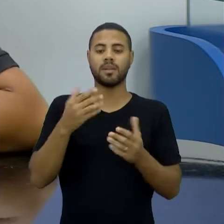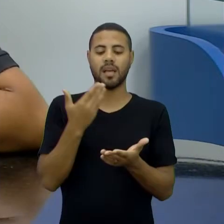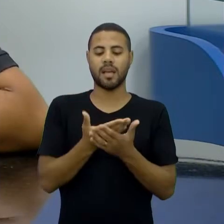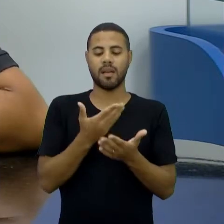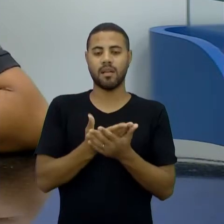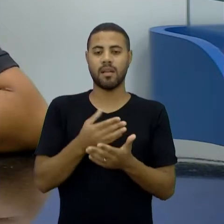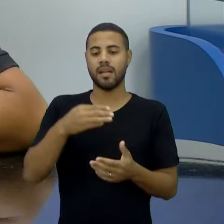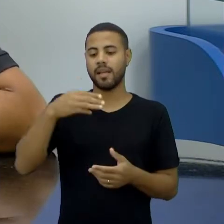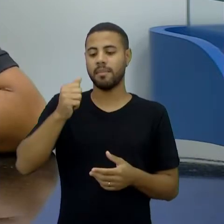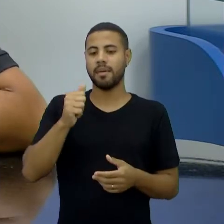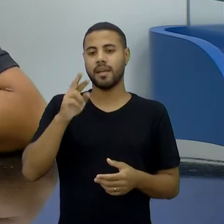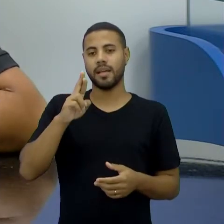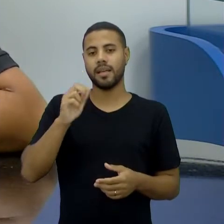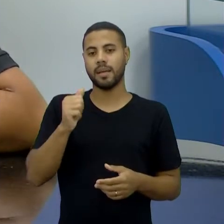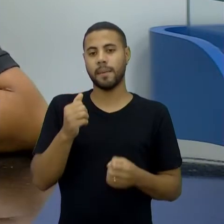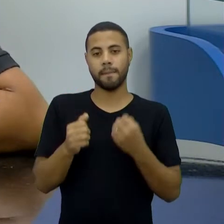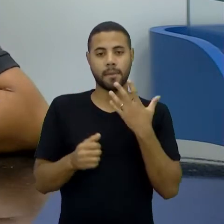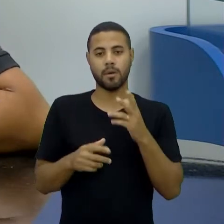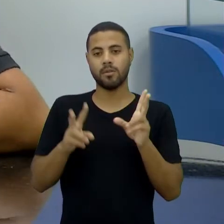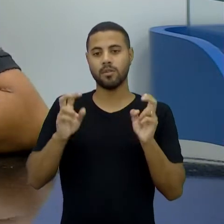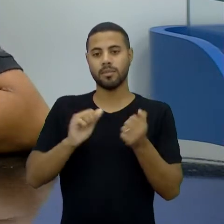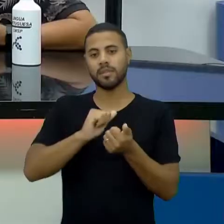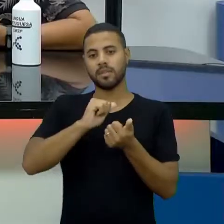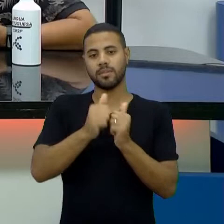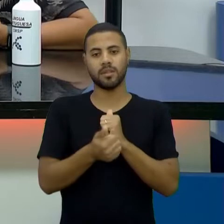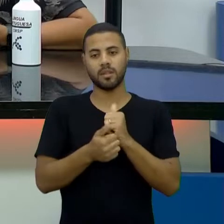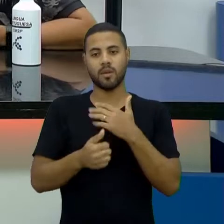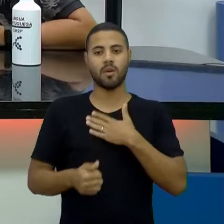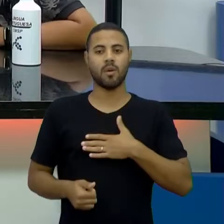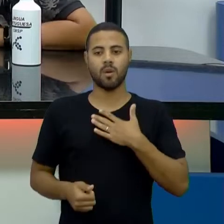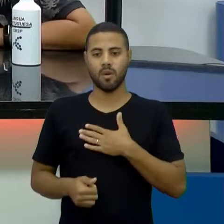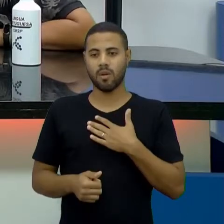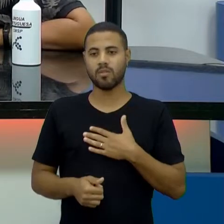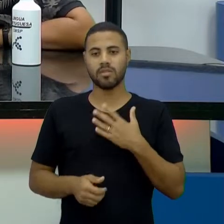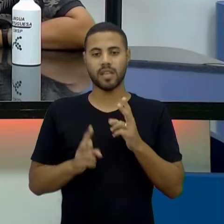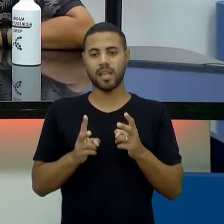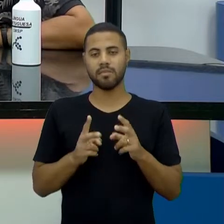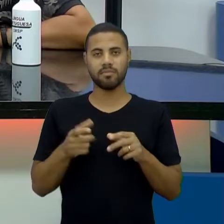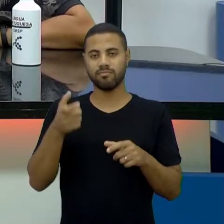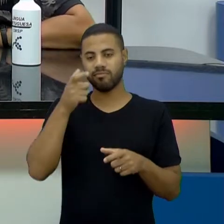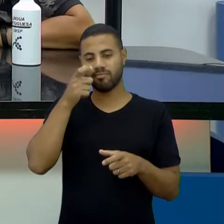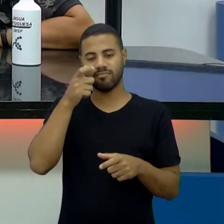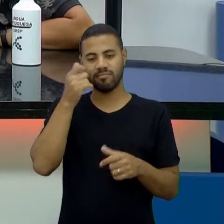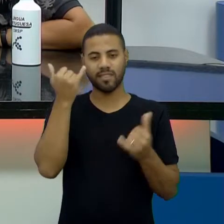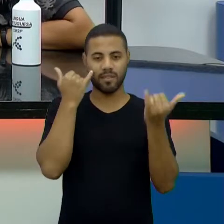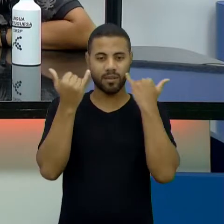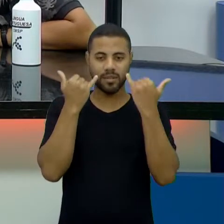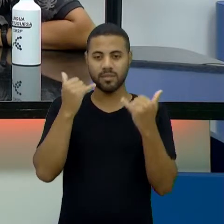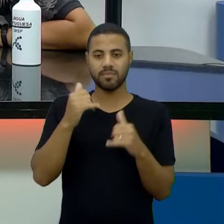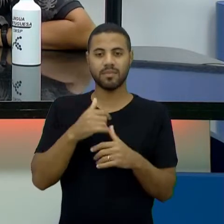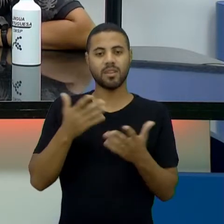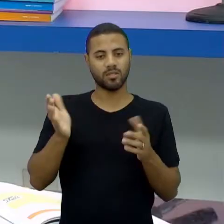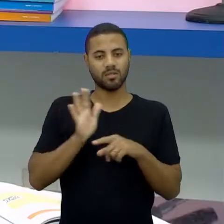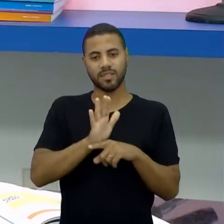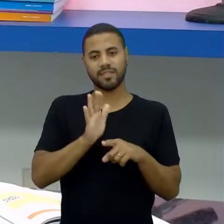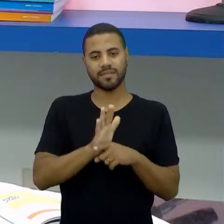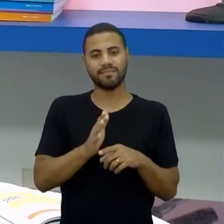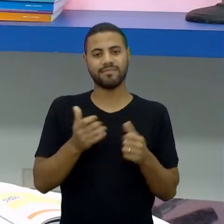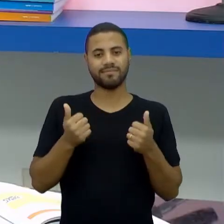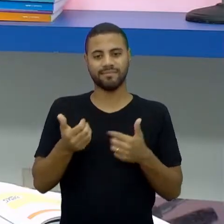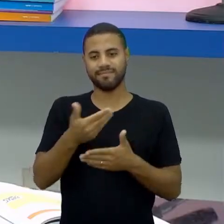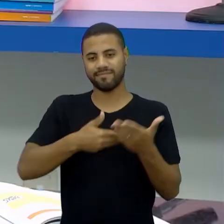é muito bom também, porque fala de esportes, né? Exato. E é uma coisa que eu estou muito ligado. Então, estamos aqui, vamos ver o que eu posso ajudar. É isso, e